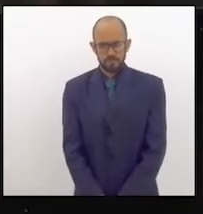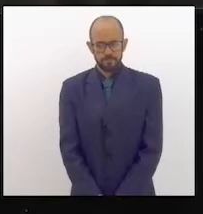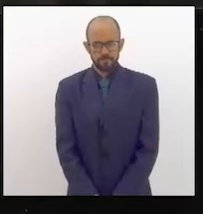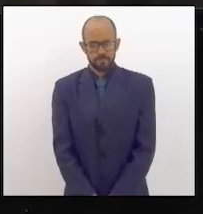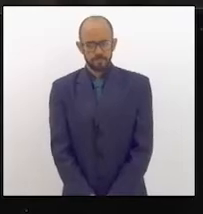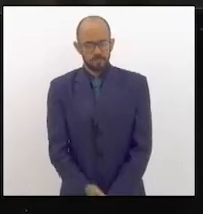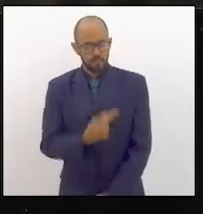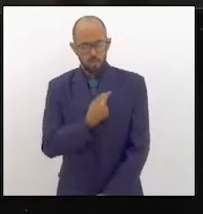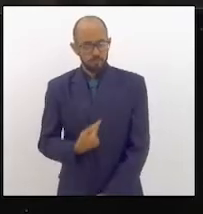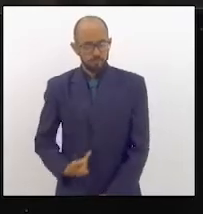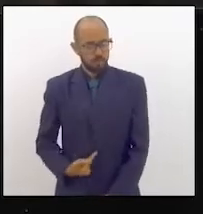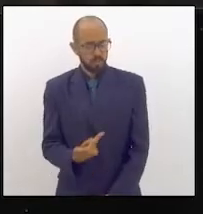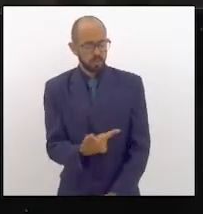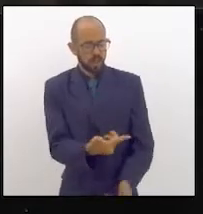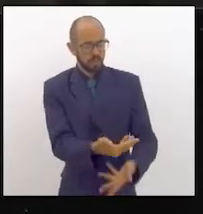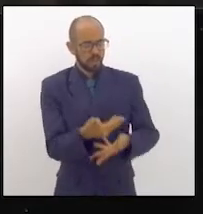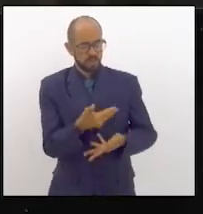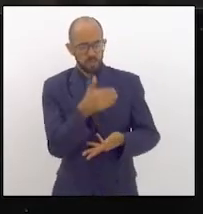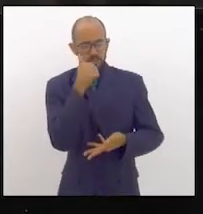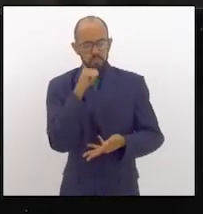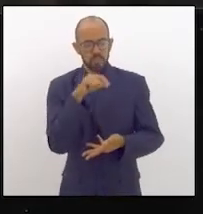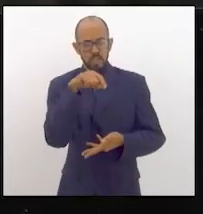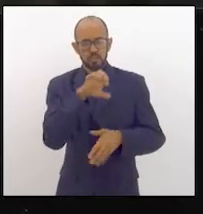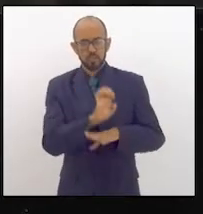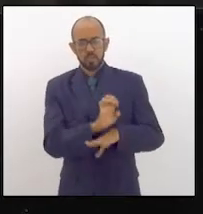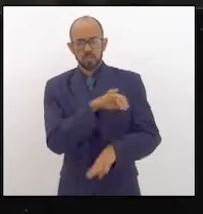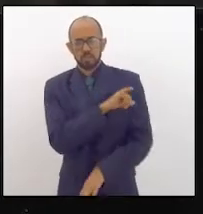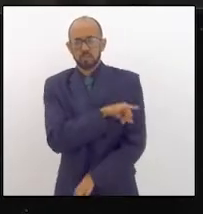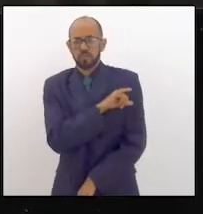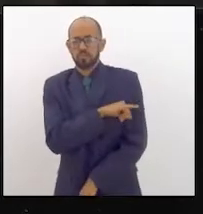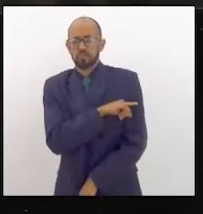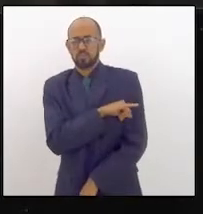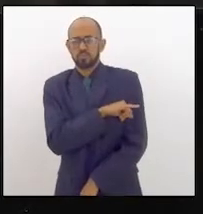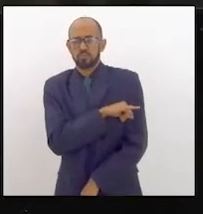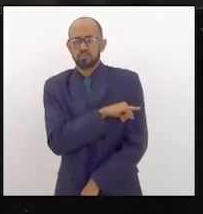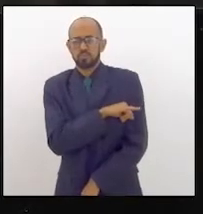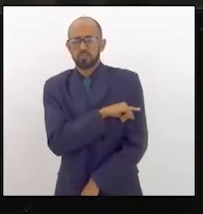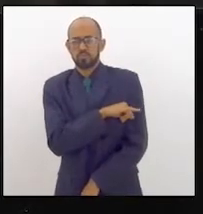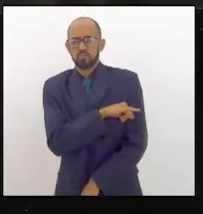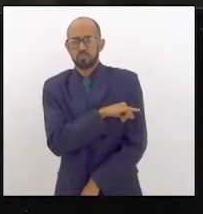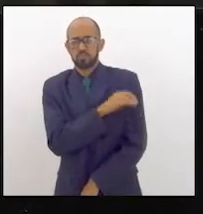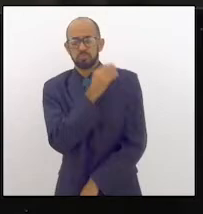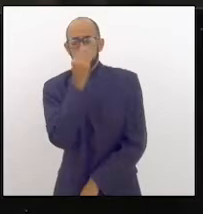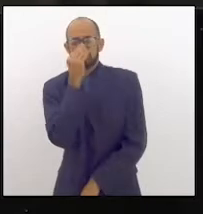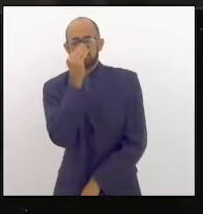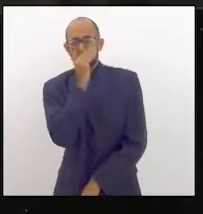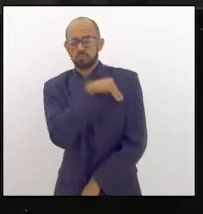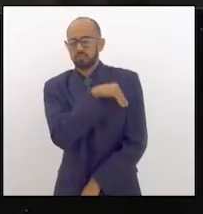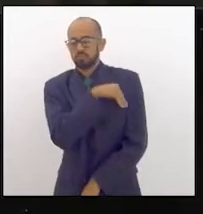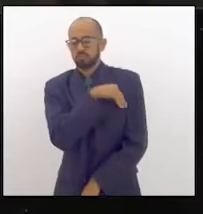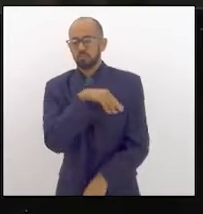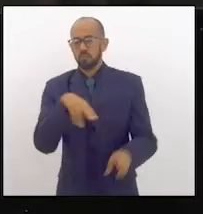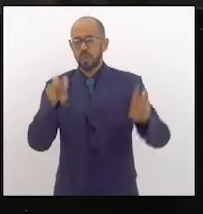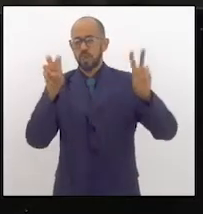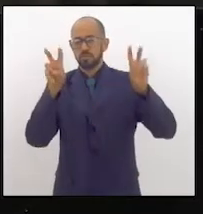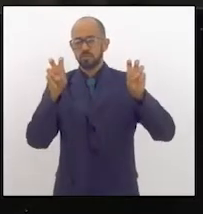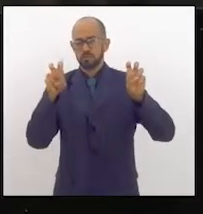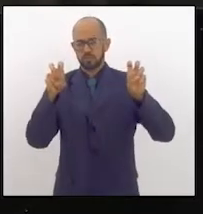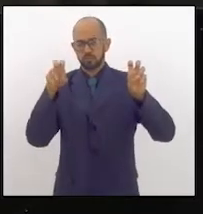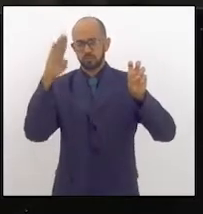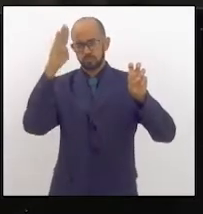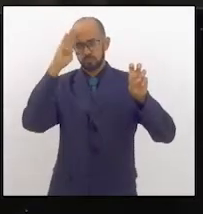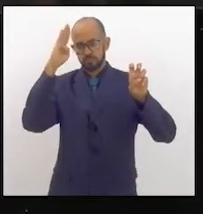que não atende as mulheres no estado do Rio de Janeiro o governo que não quer saber da pauta das mulheres